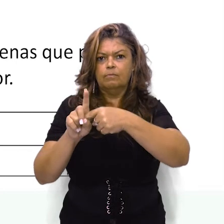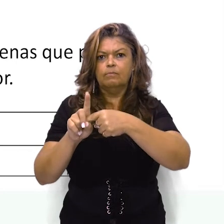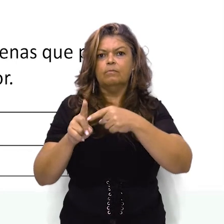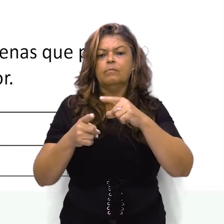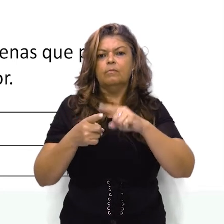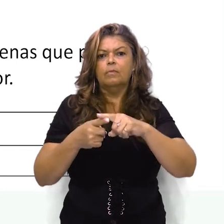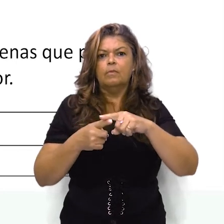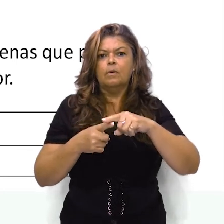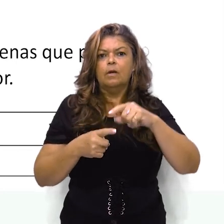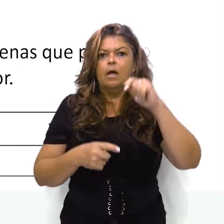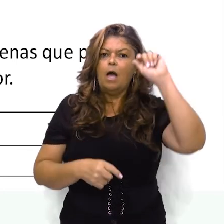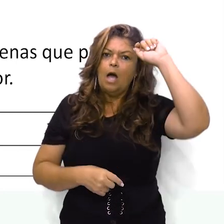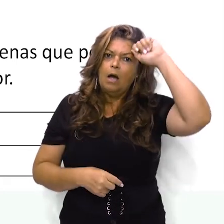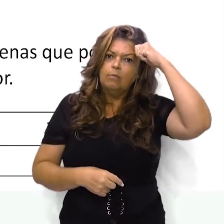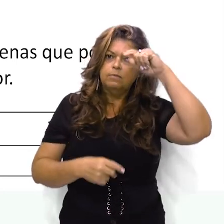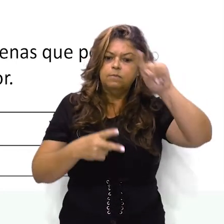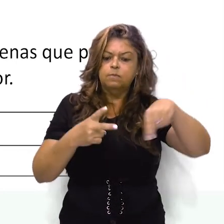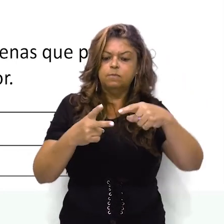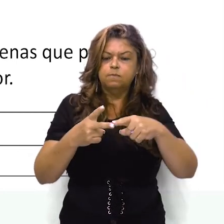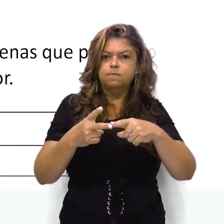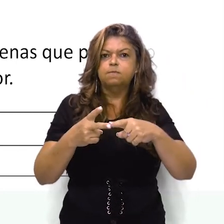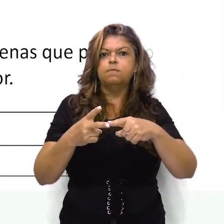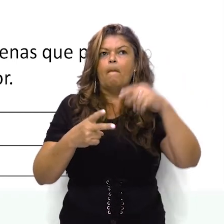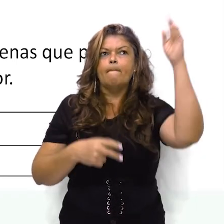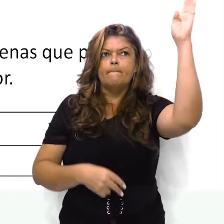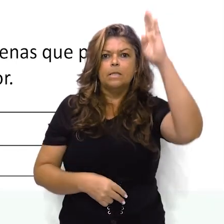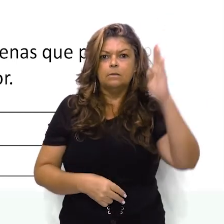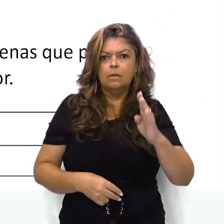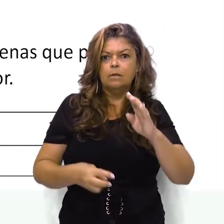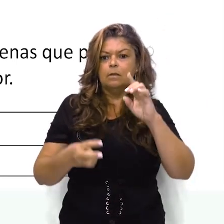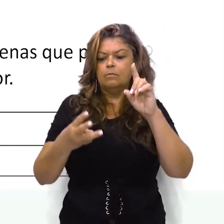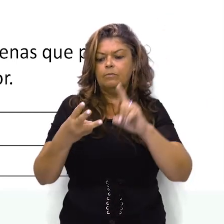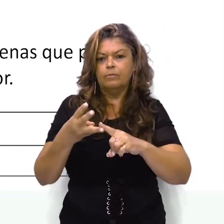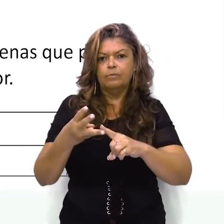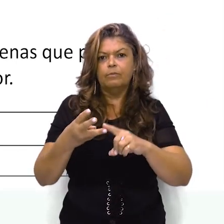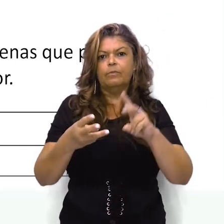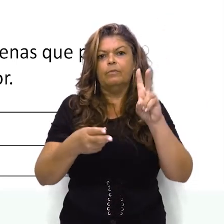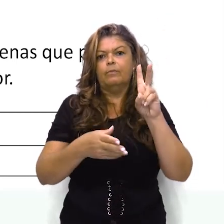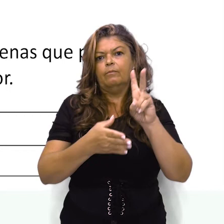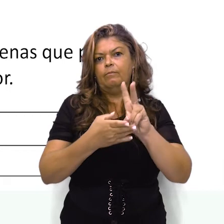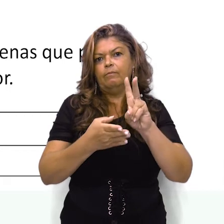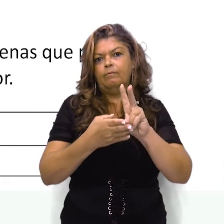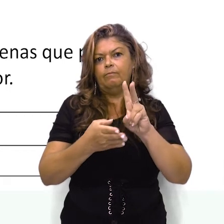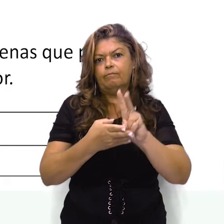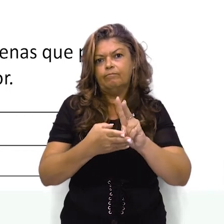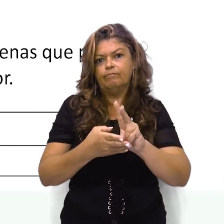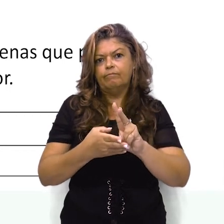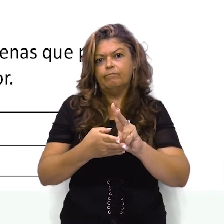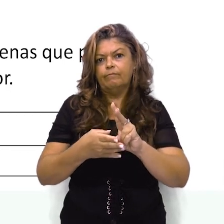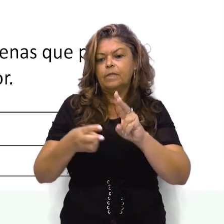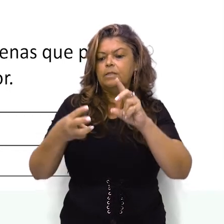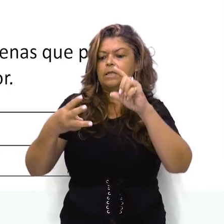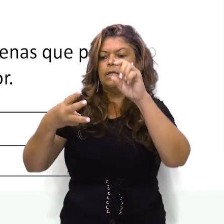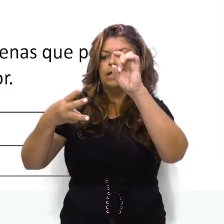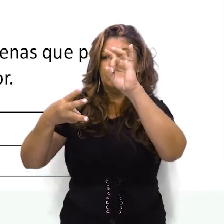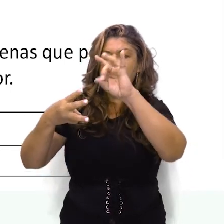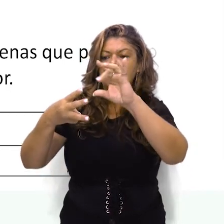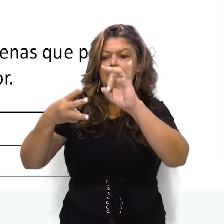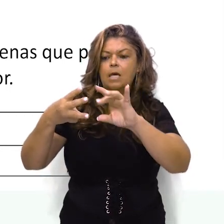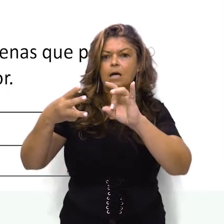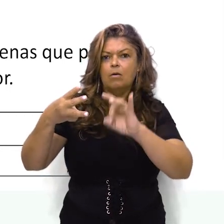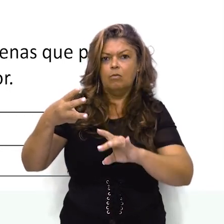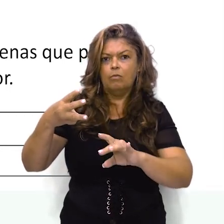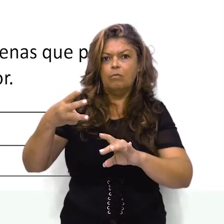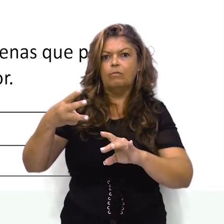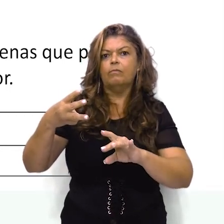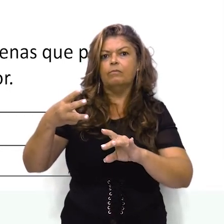afro-brasileiras ou indígenas que podem evitar os conflitos causados pela diferença escolhida, né,